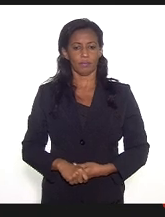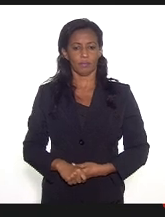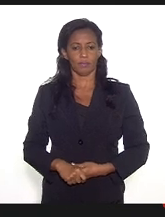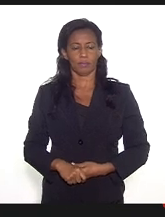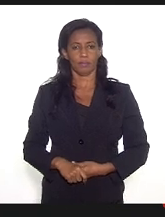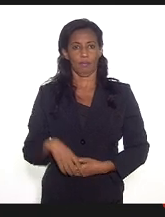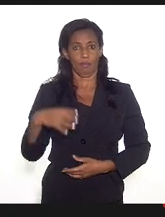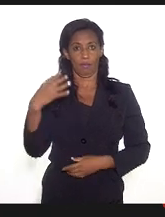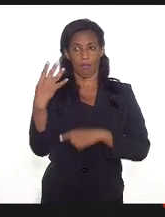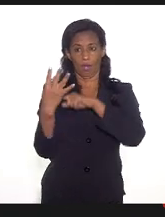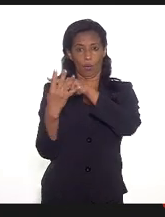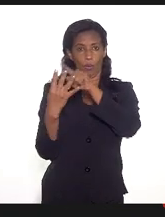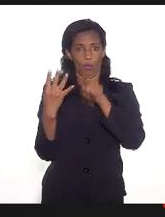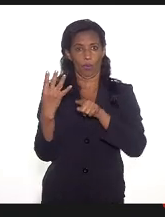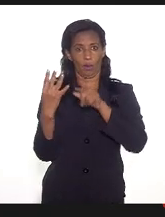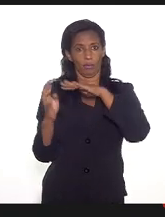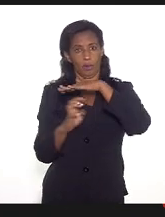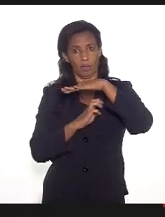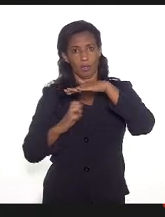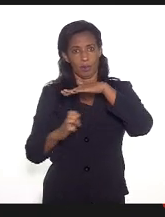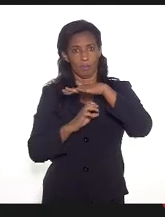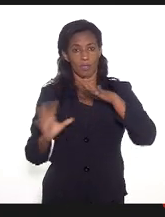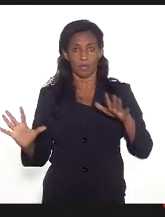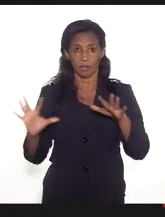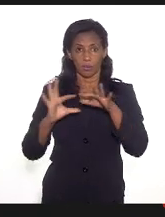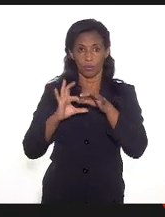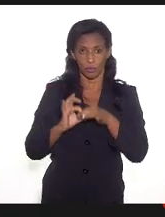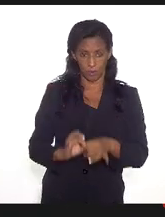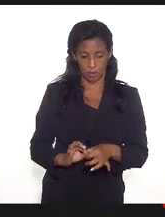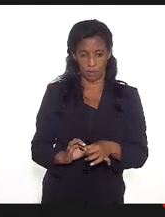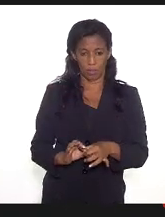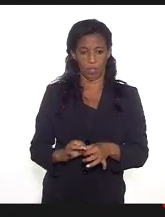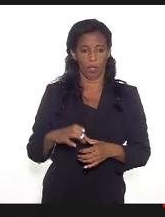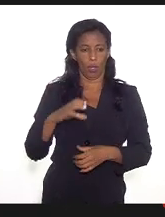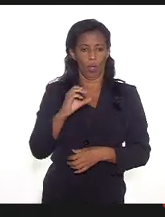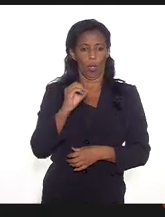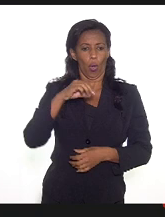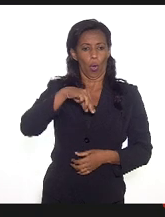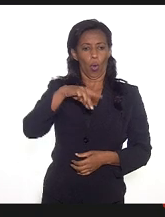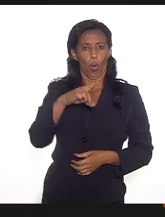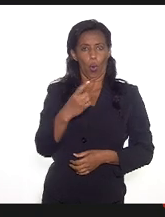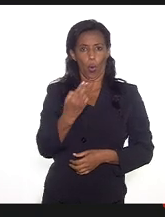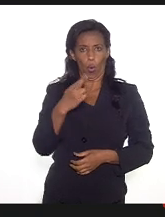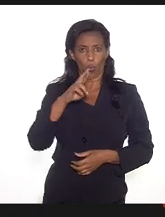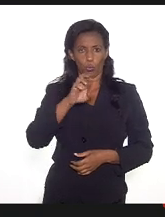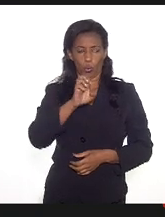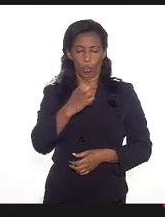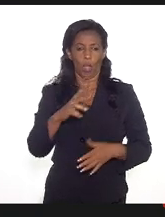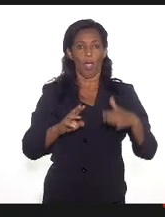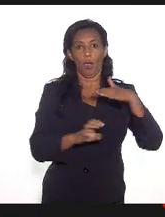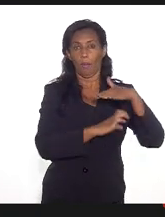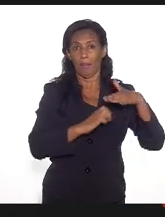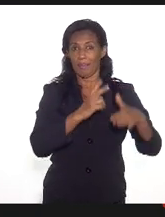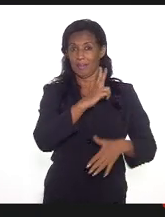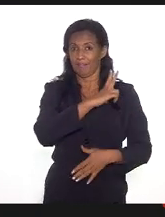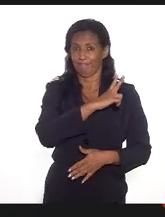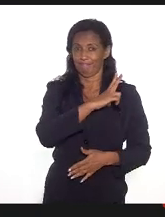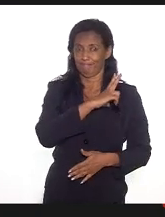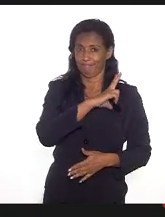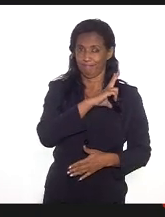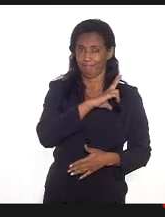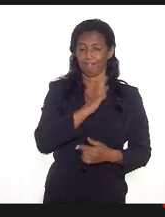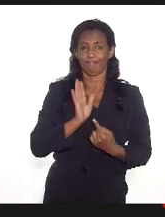Essas são as quatro empresas que se juntaram. A Condor é uma empresa totalmente privada,